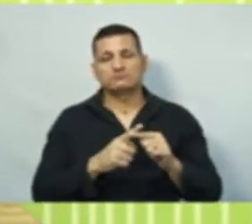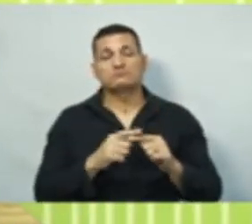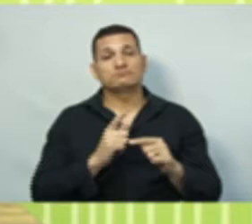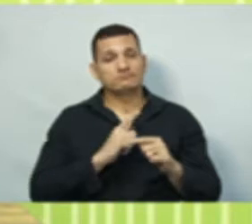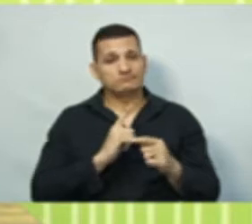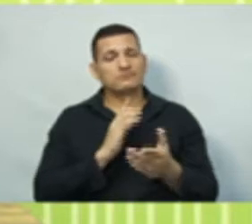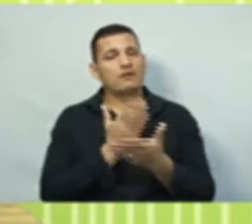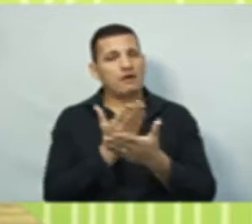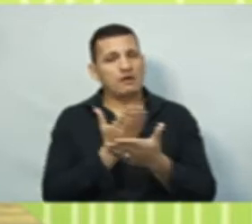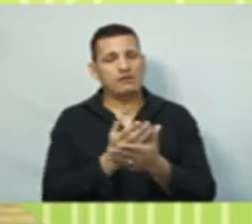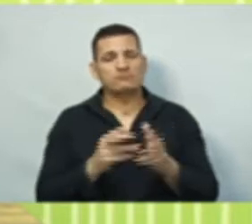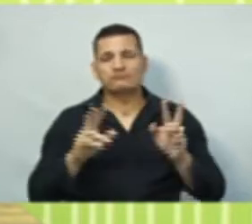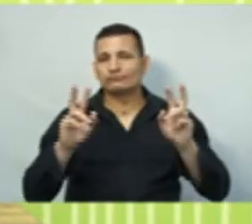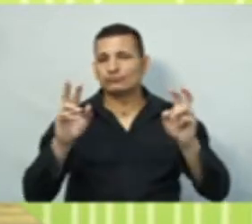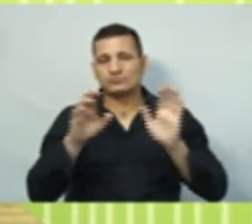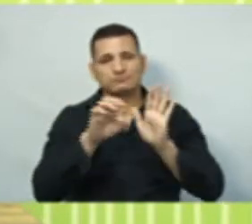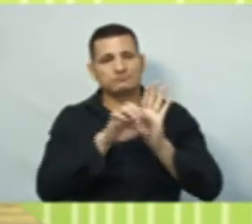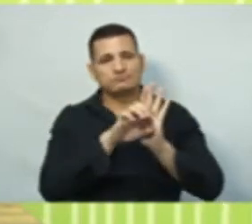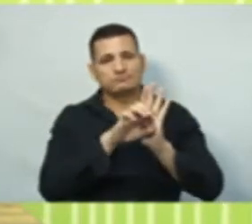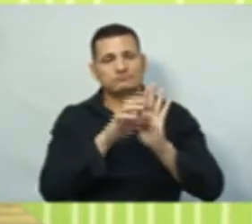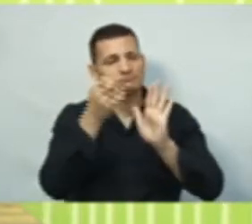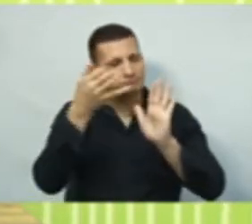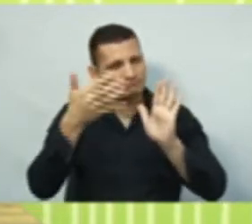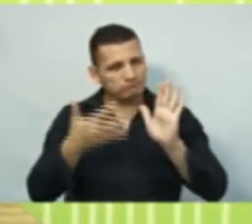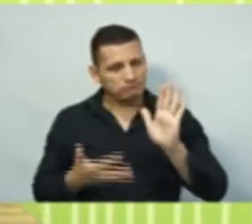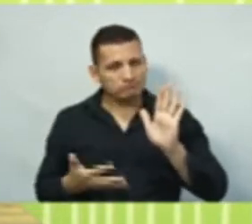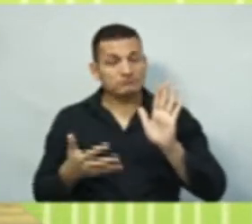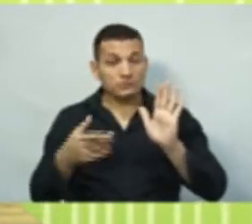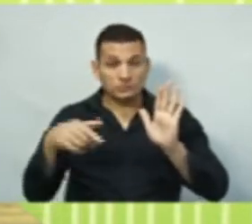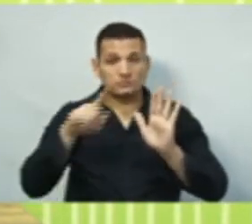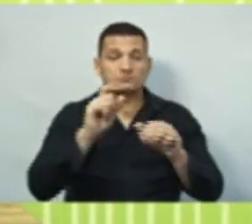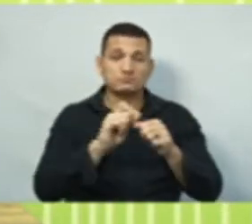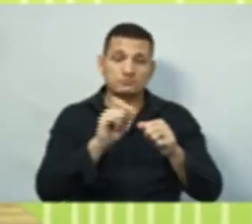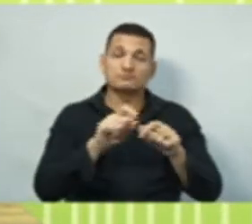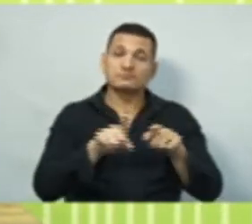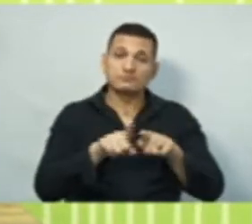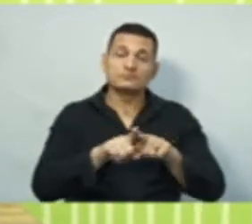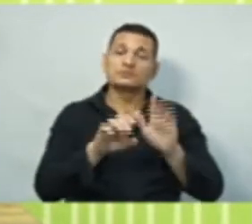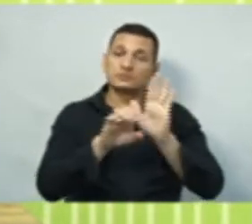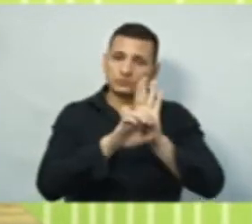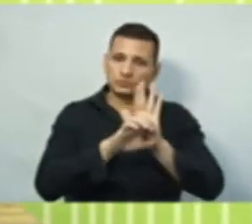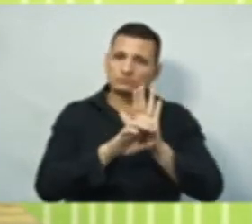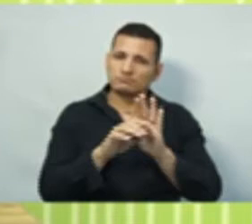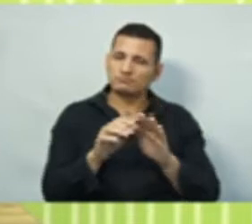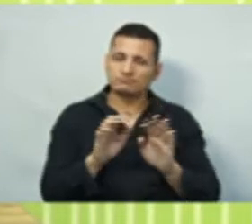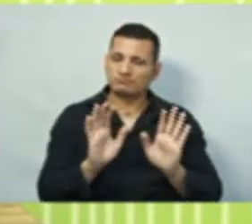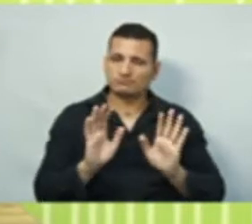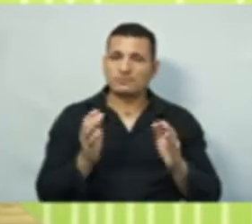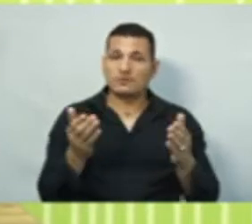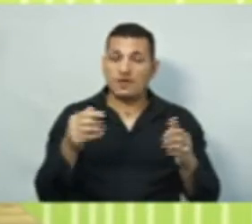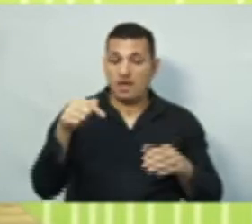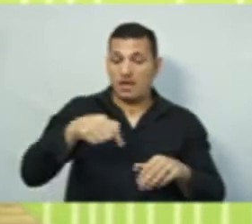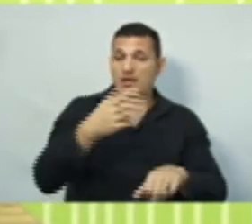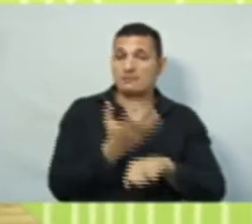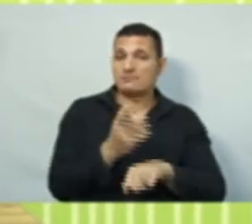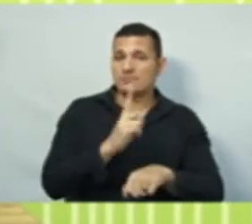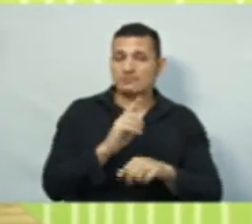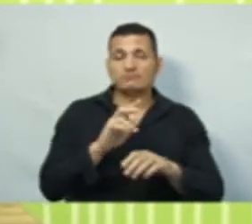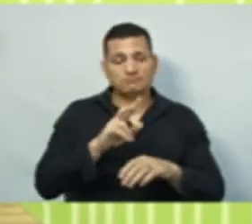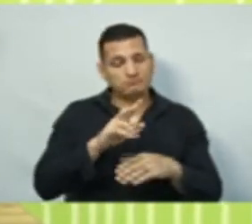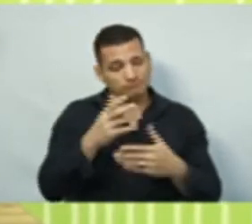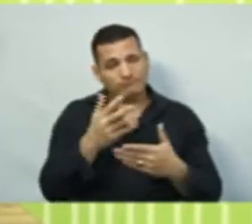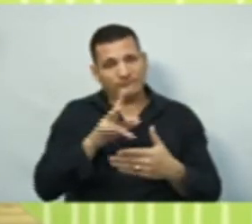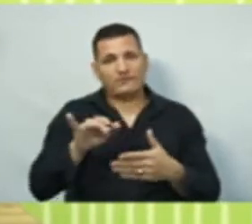uma aula só sobre o estatuto. Vocês vão fazer também um estatuto logo, logo. Não aqui na nossa disciplina, mas vamos